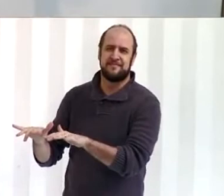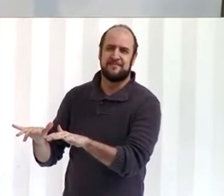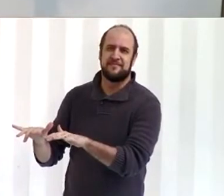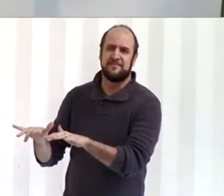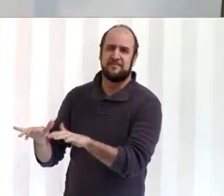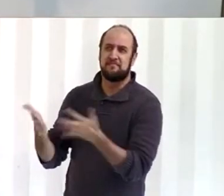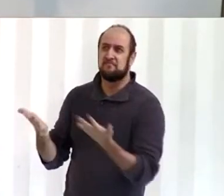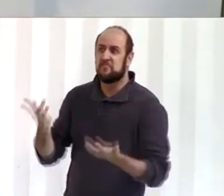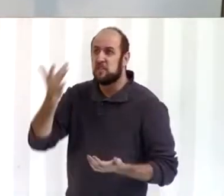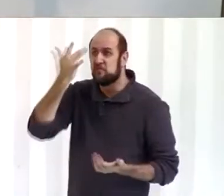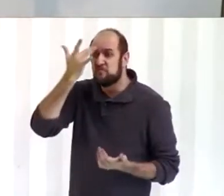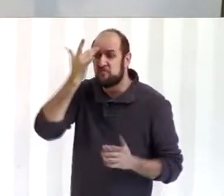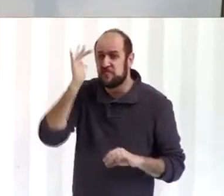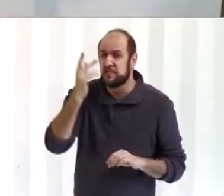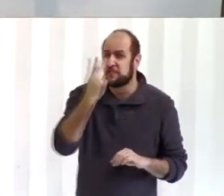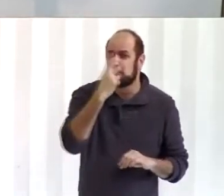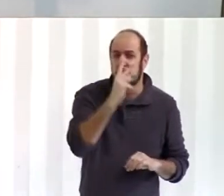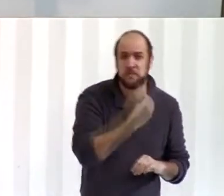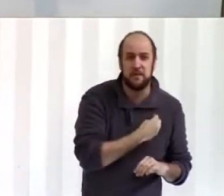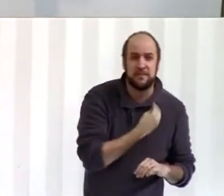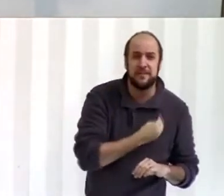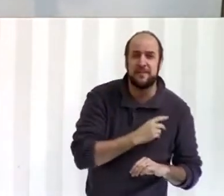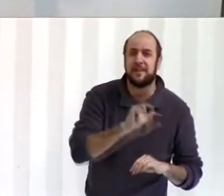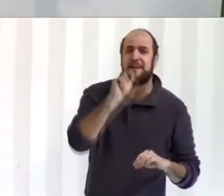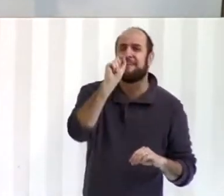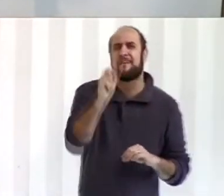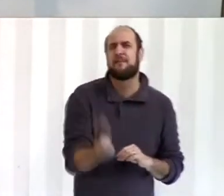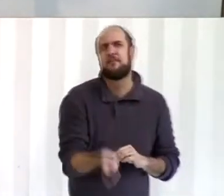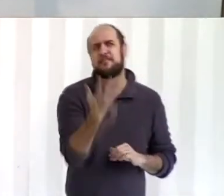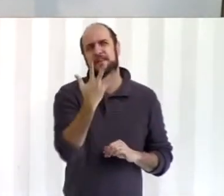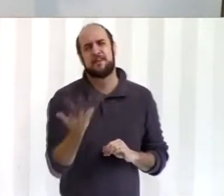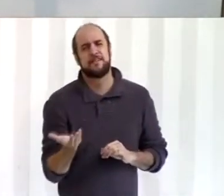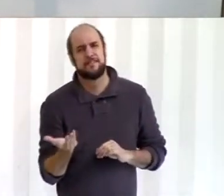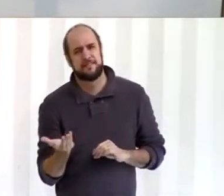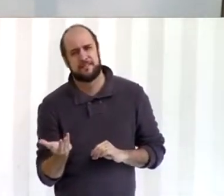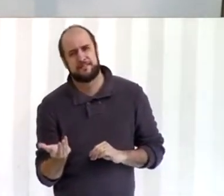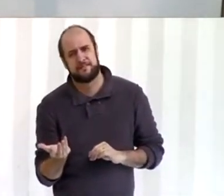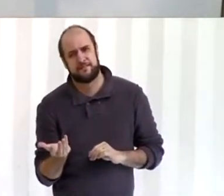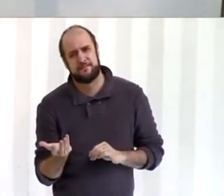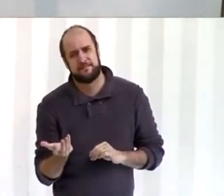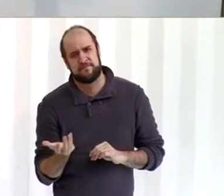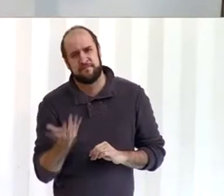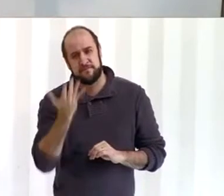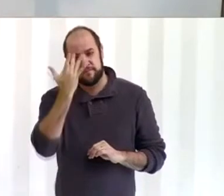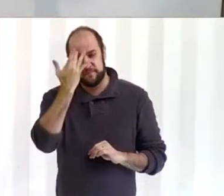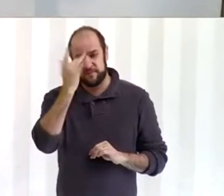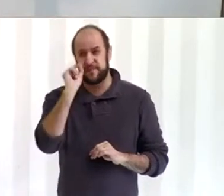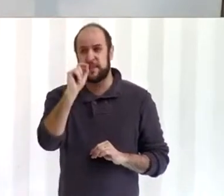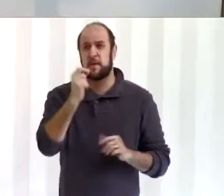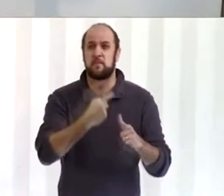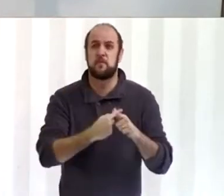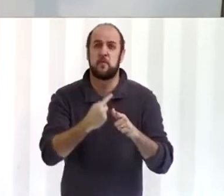Eu não sei qual é a dificuldade sua. Eu não sei qual é a dificuldade nossa.